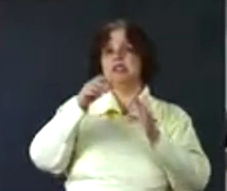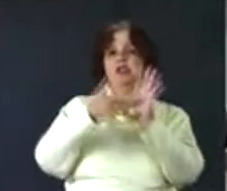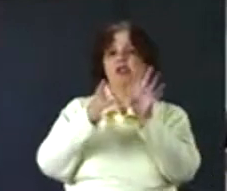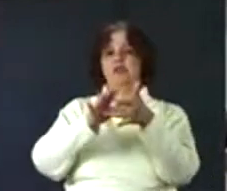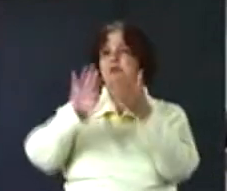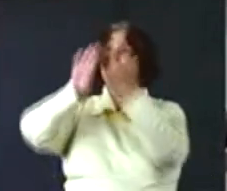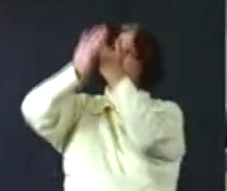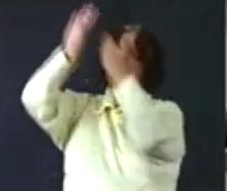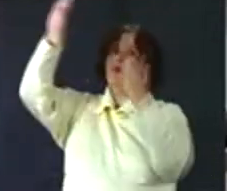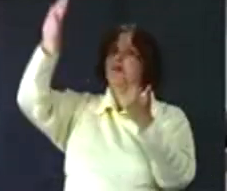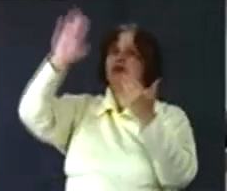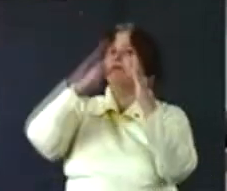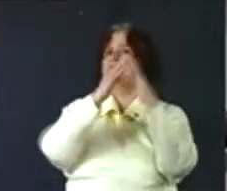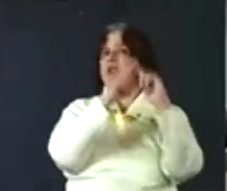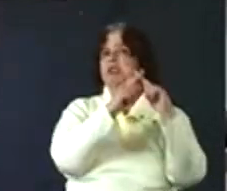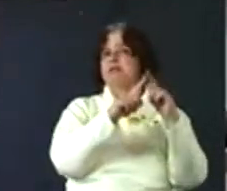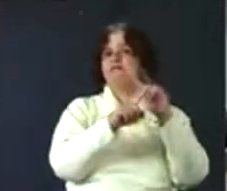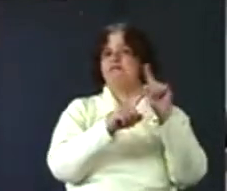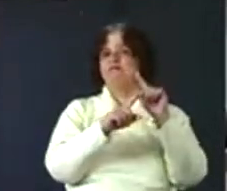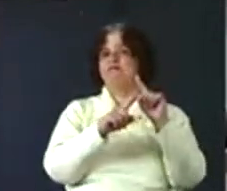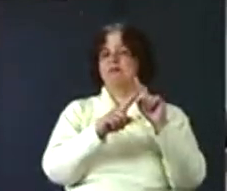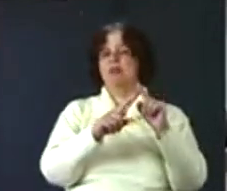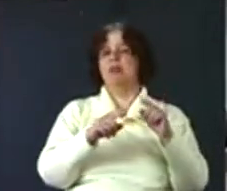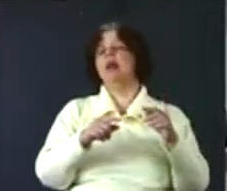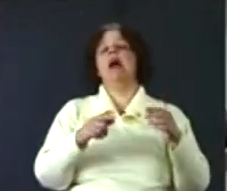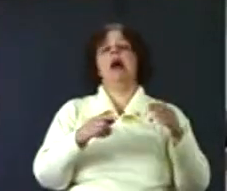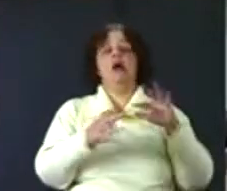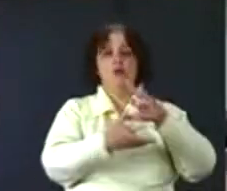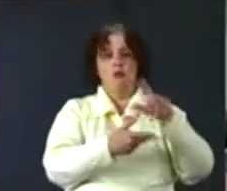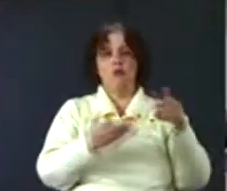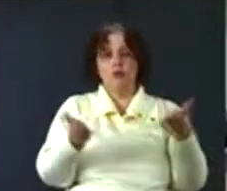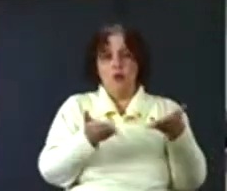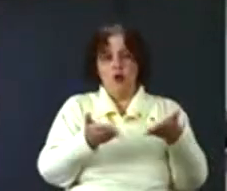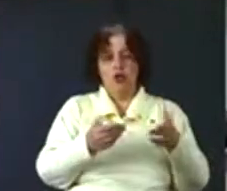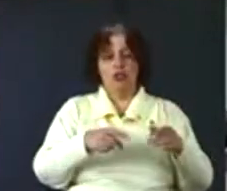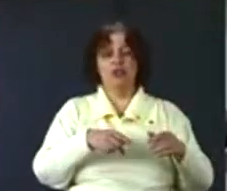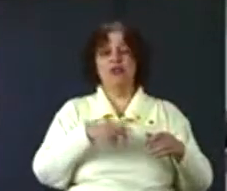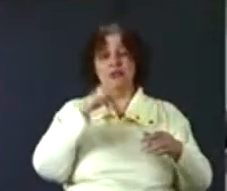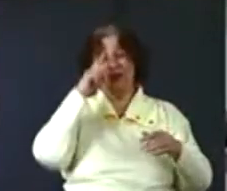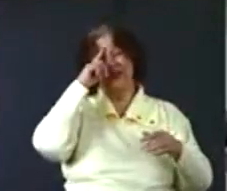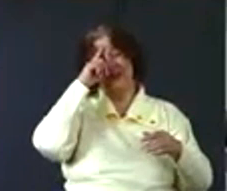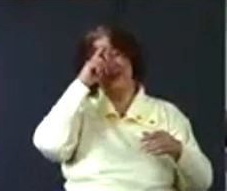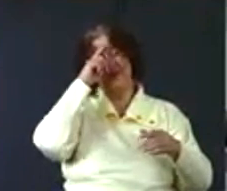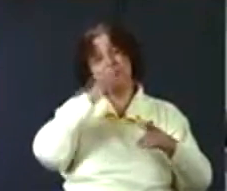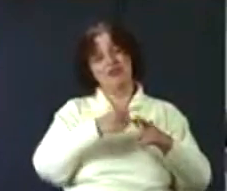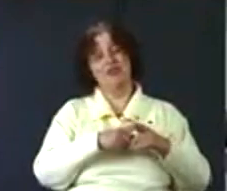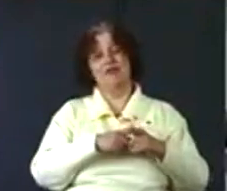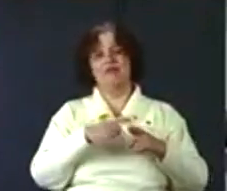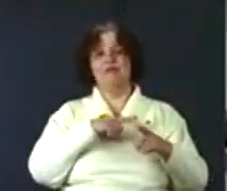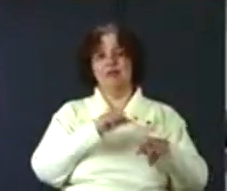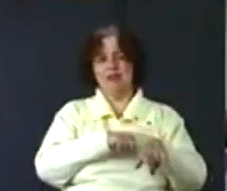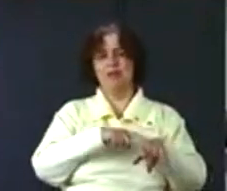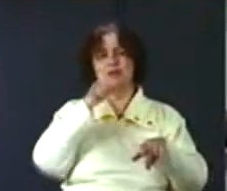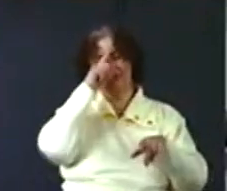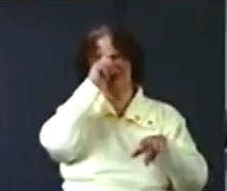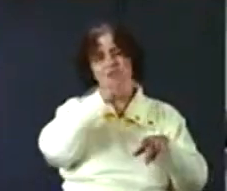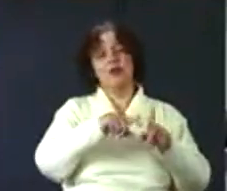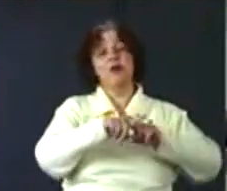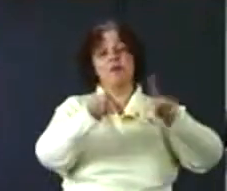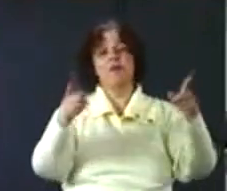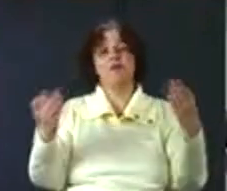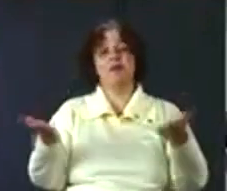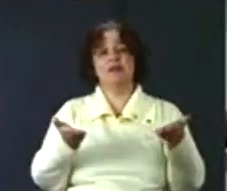igreja. Nós estamos enfrentando uma fase difícil no mundo, mas eu quero que você tome cuidado com um detalhe. Não se esqueça que além